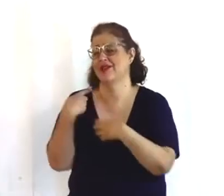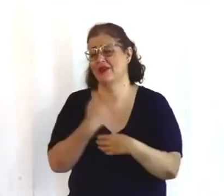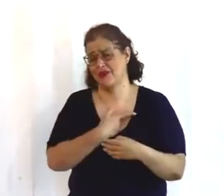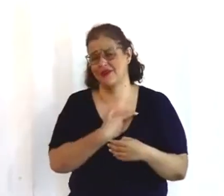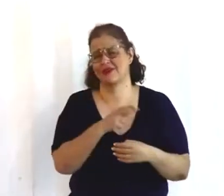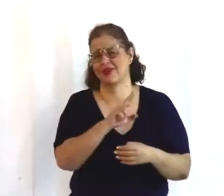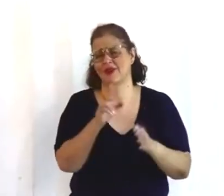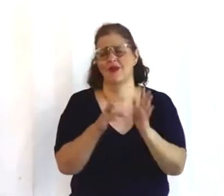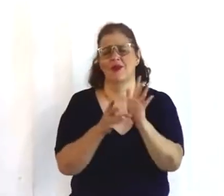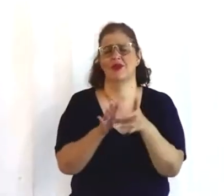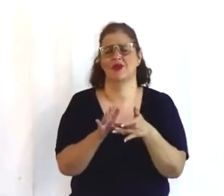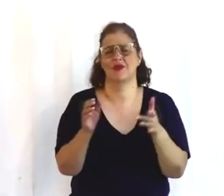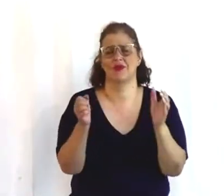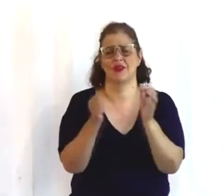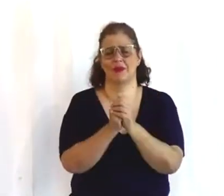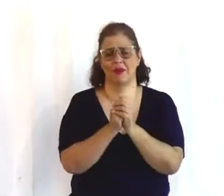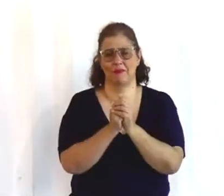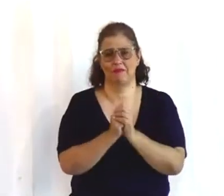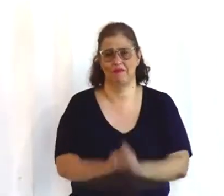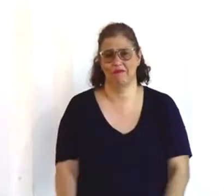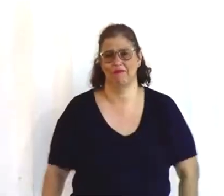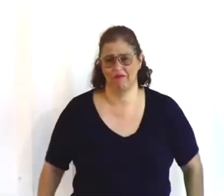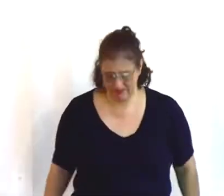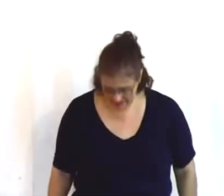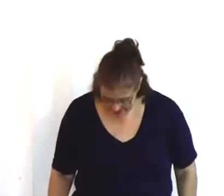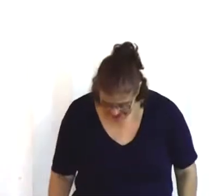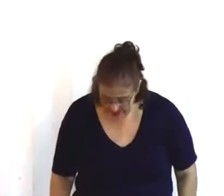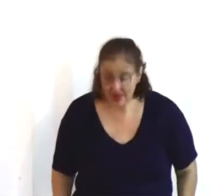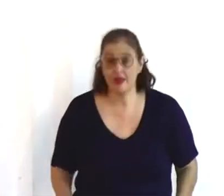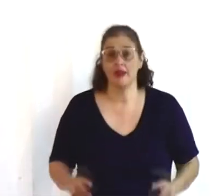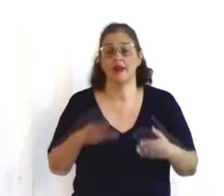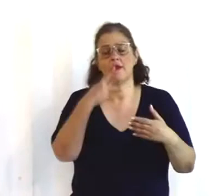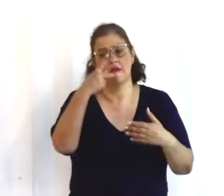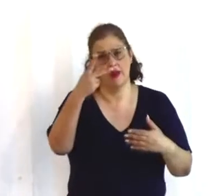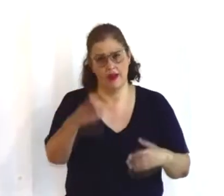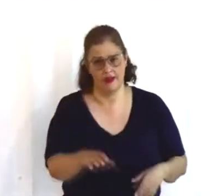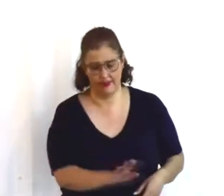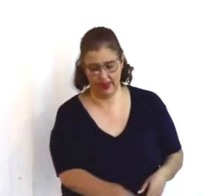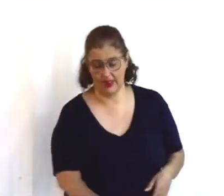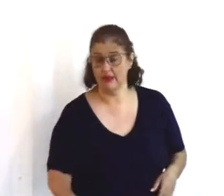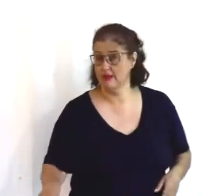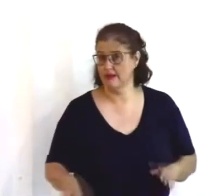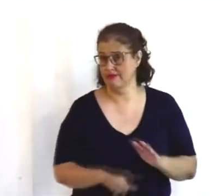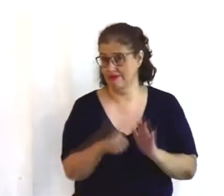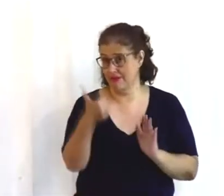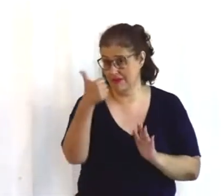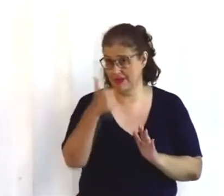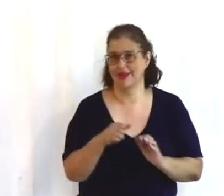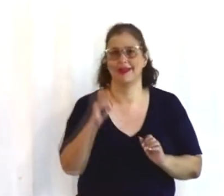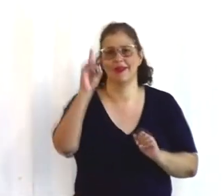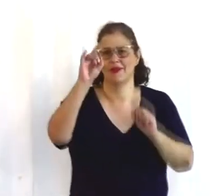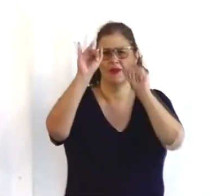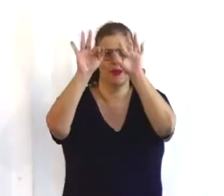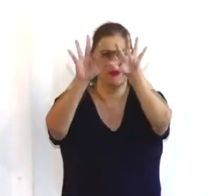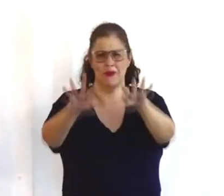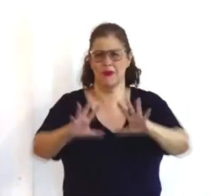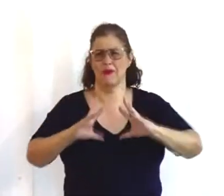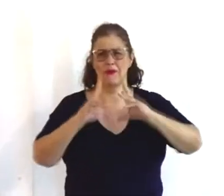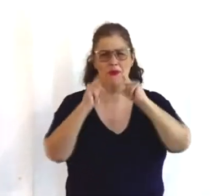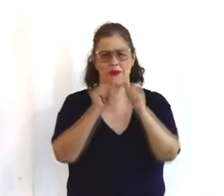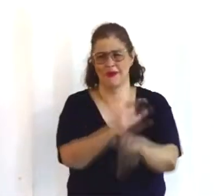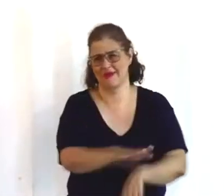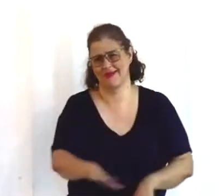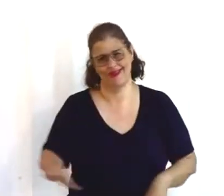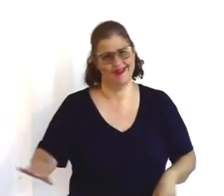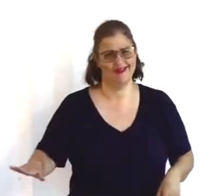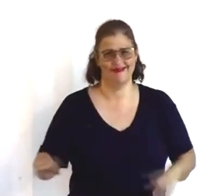Jesus, amém. Quero me dirigir às crianças primeiro, que Deus abençoe todas as crianças da nossa igreja.